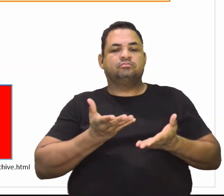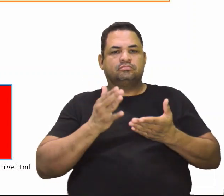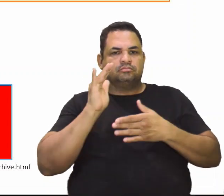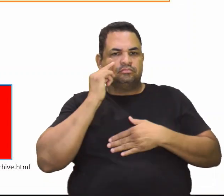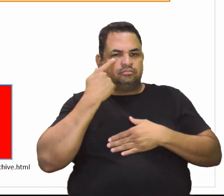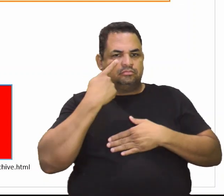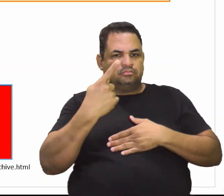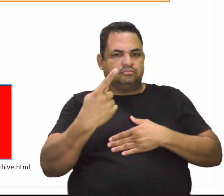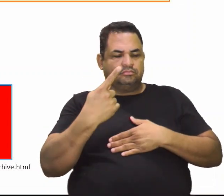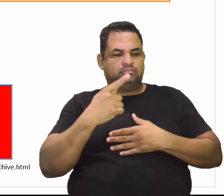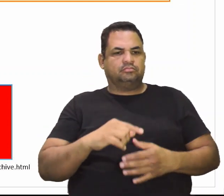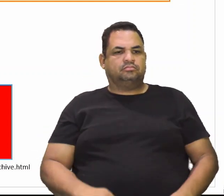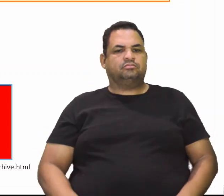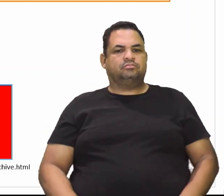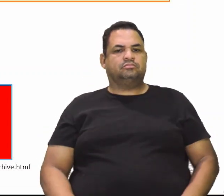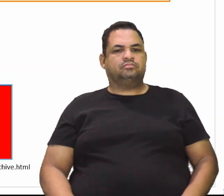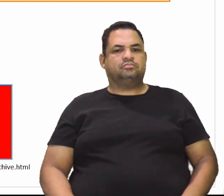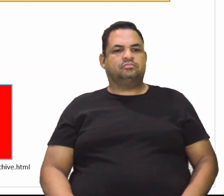aí